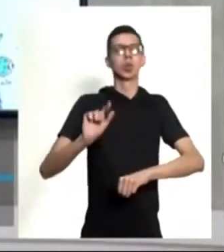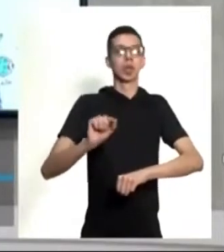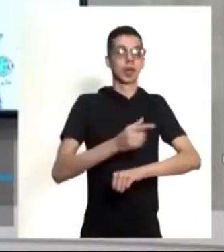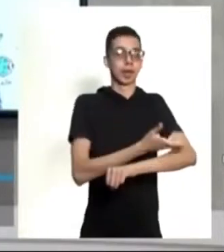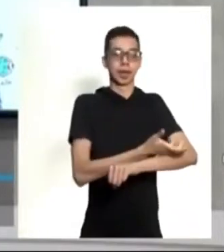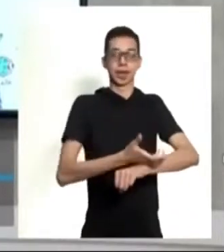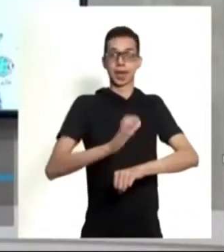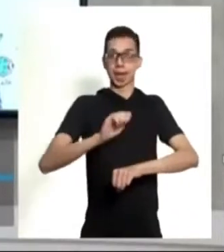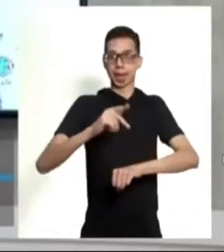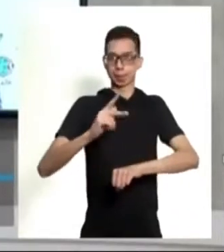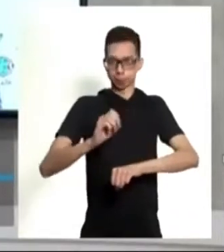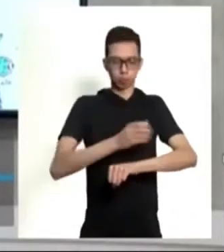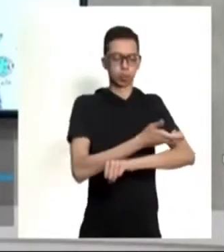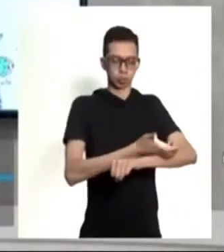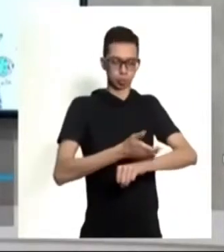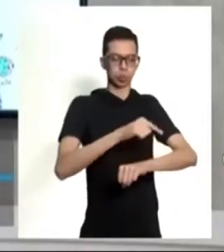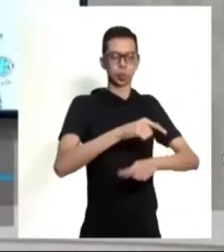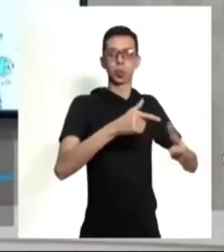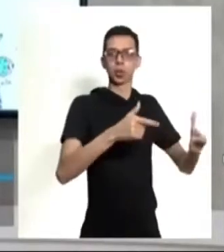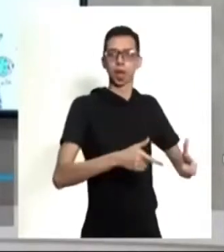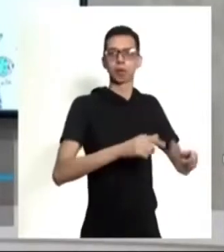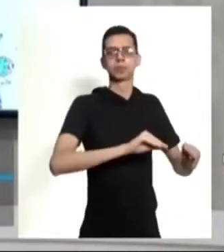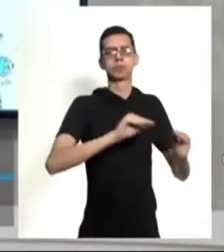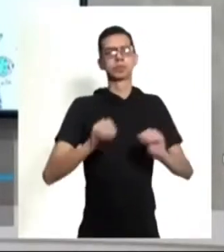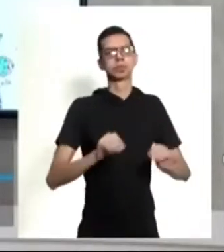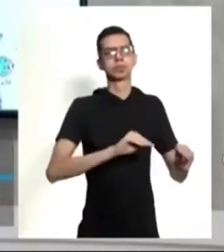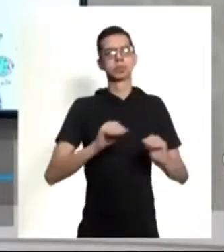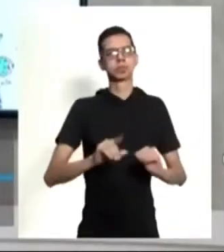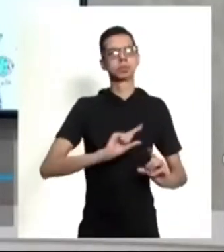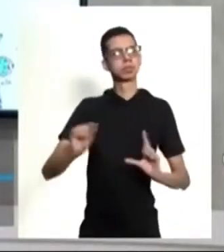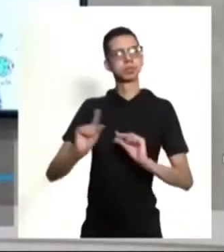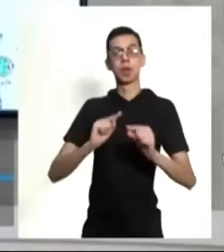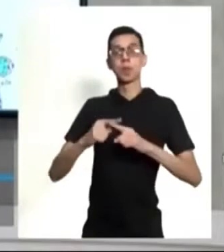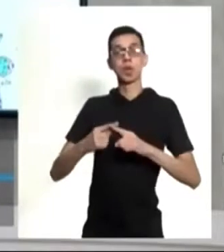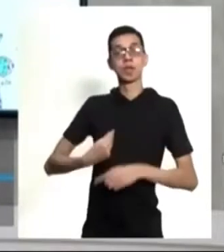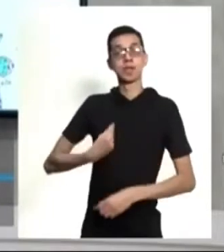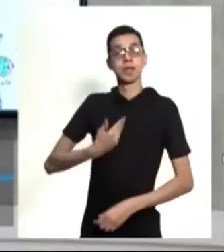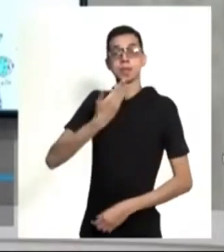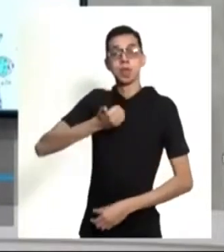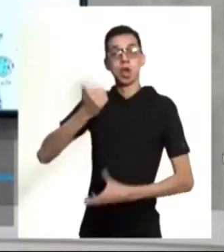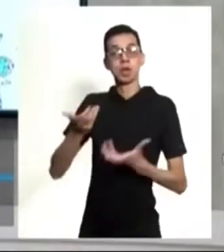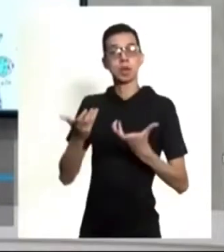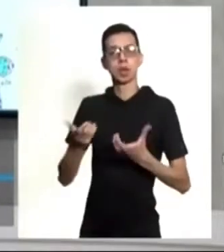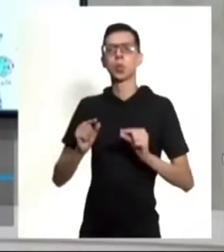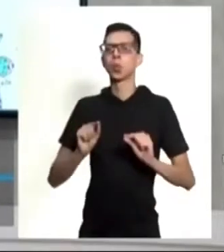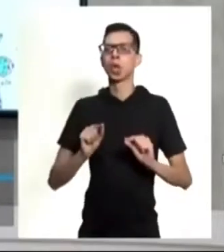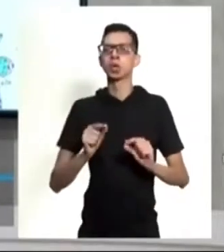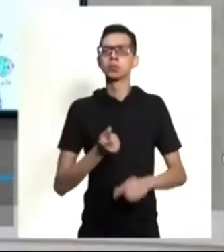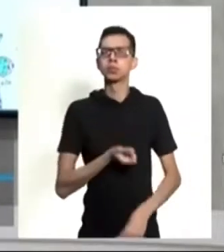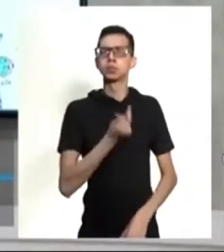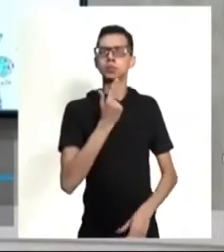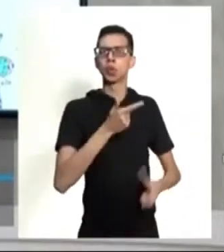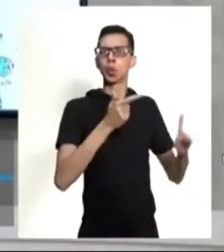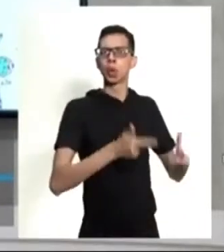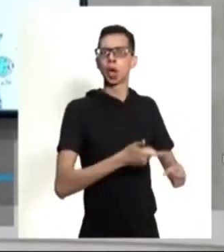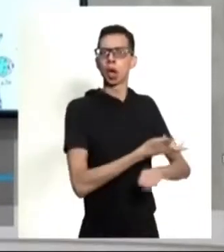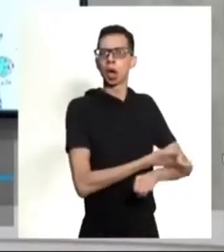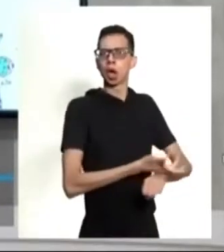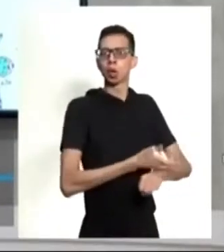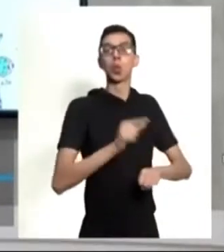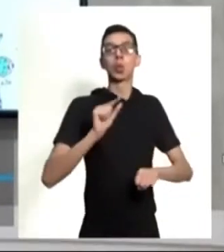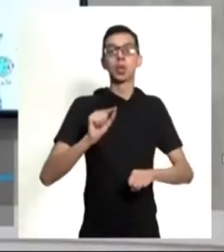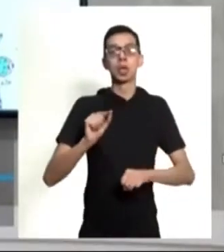vida. O que tinha de repulsivo no campo? O que tinha de atrativo nas